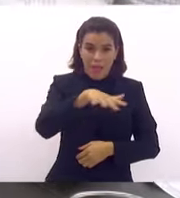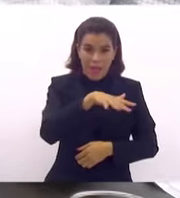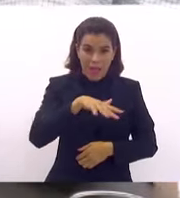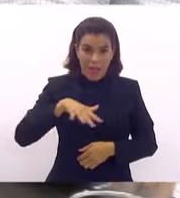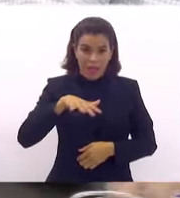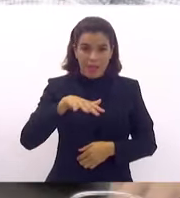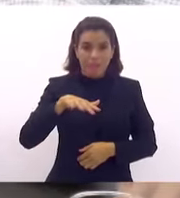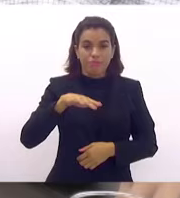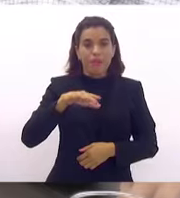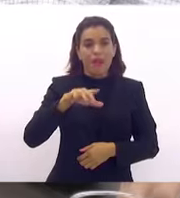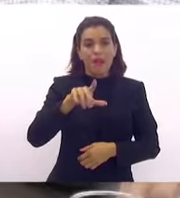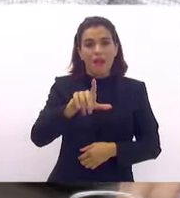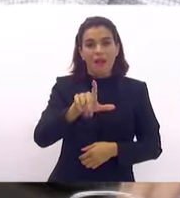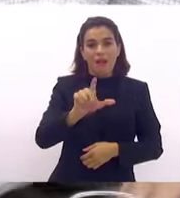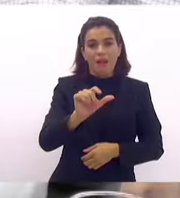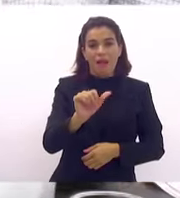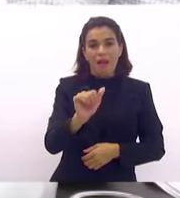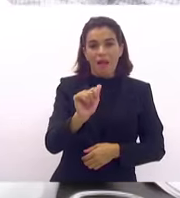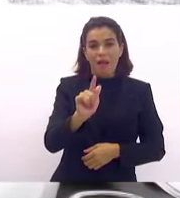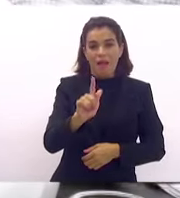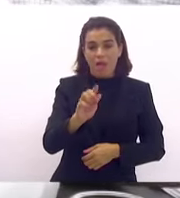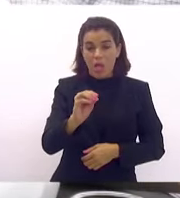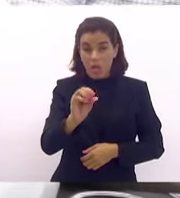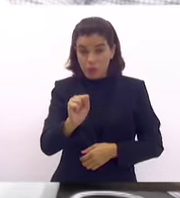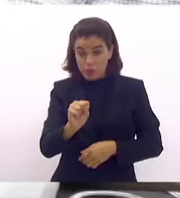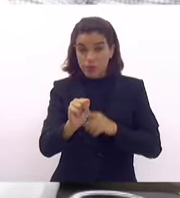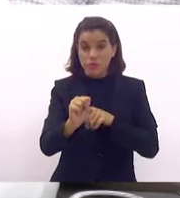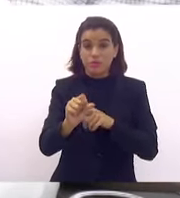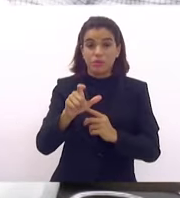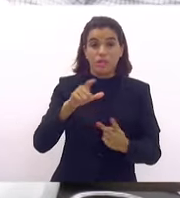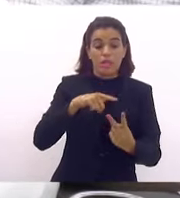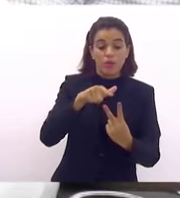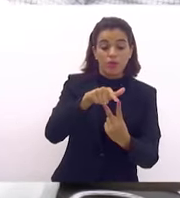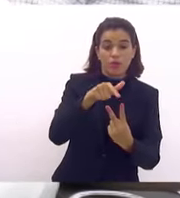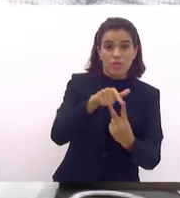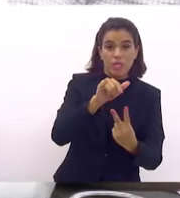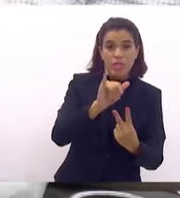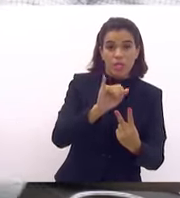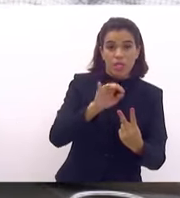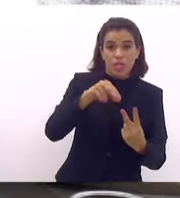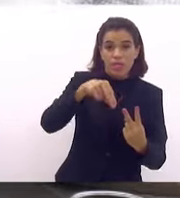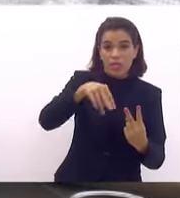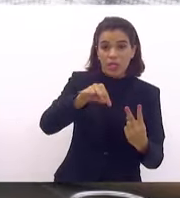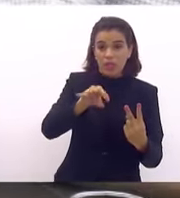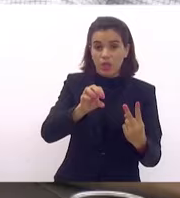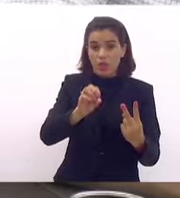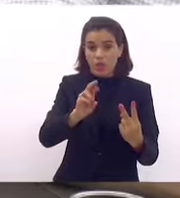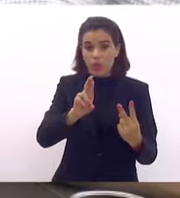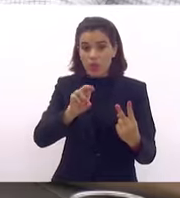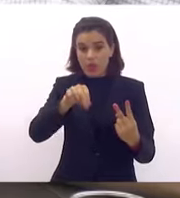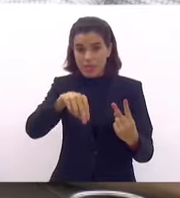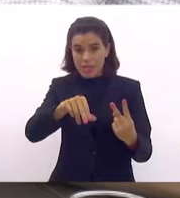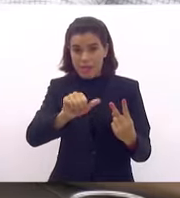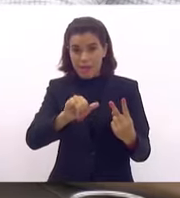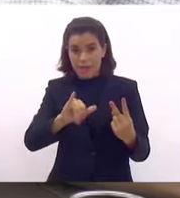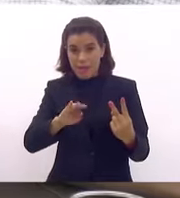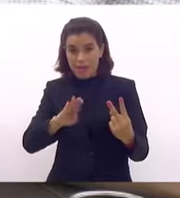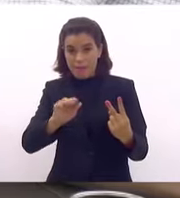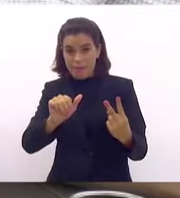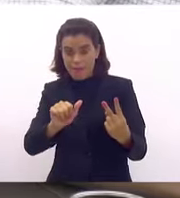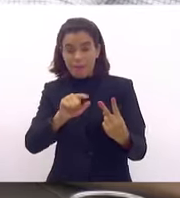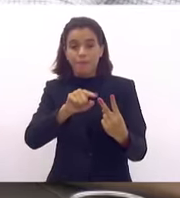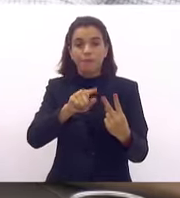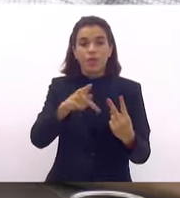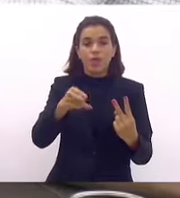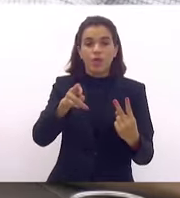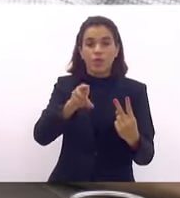lagos, então duas concessionárias, né? Águas de Turnaíba e Prolagos. Os prazos que foram dados para